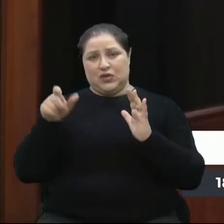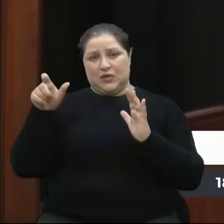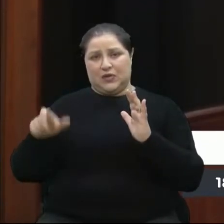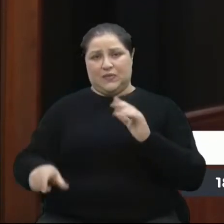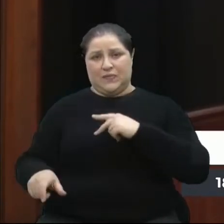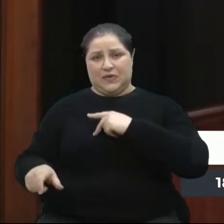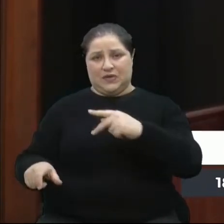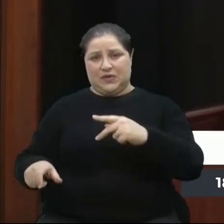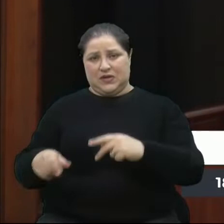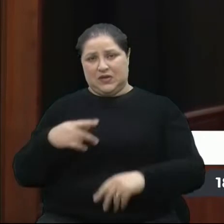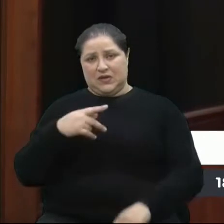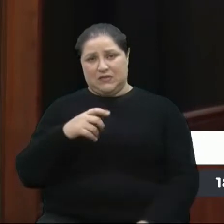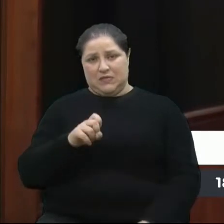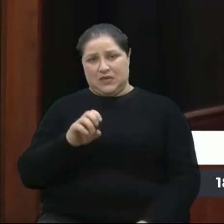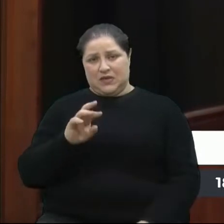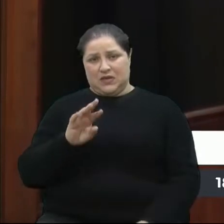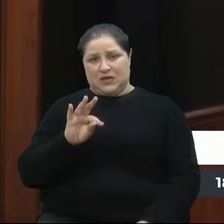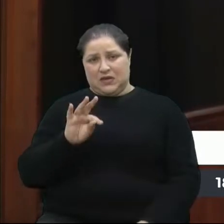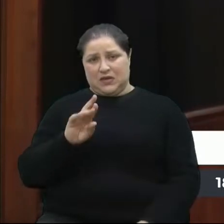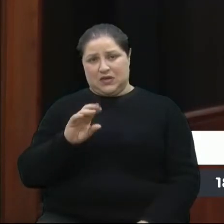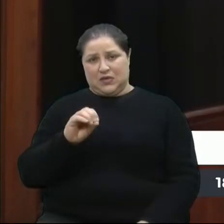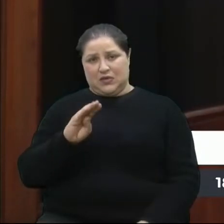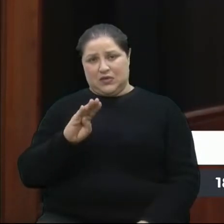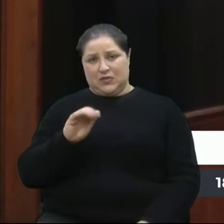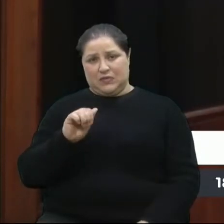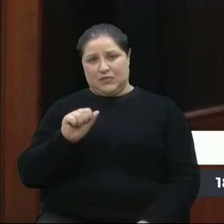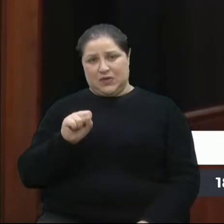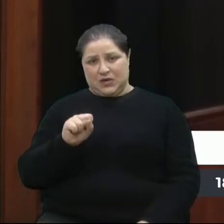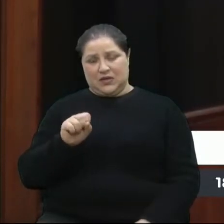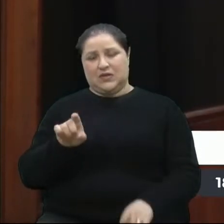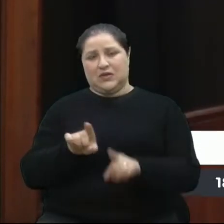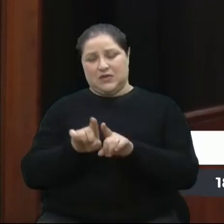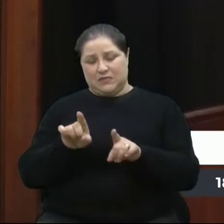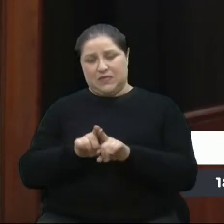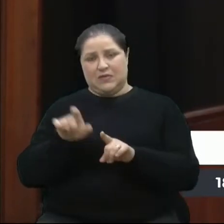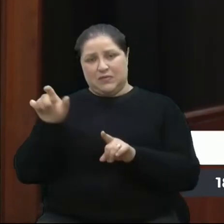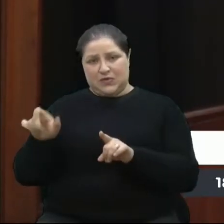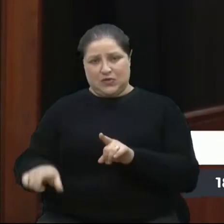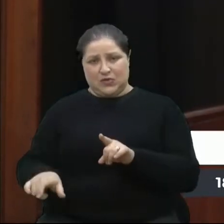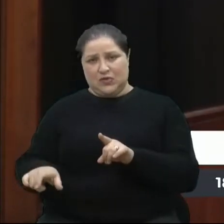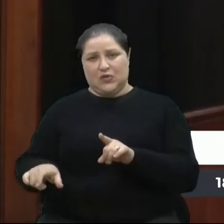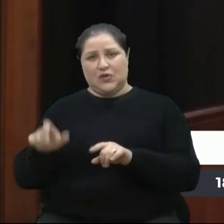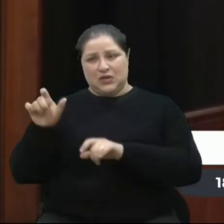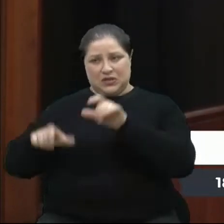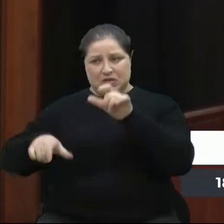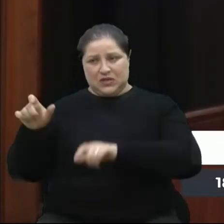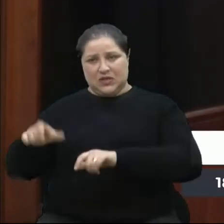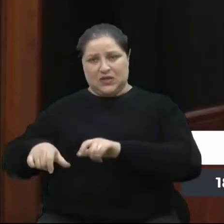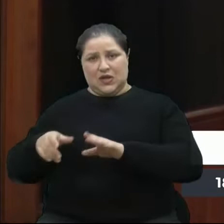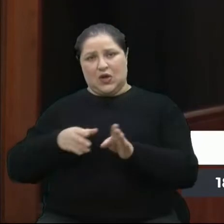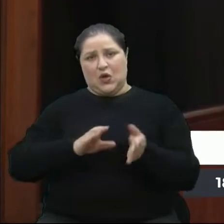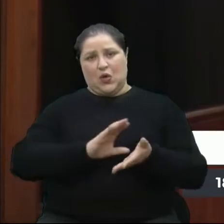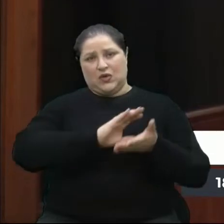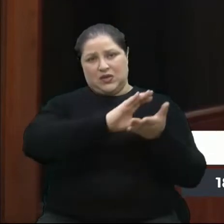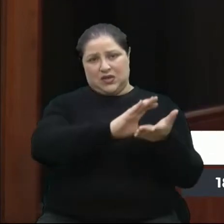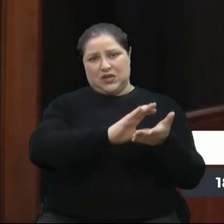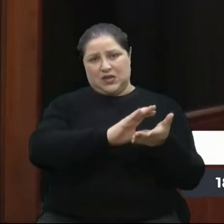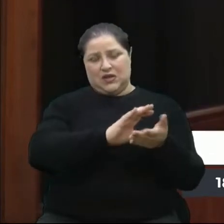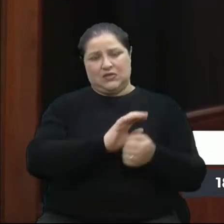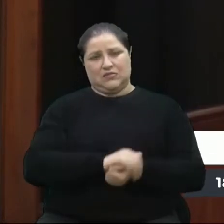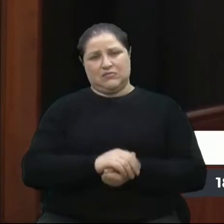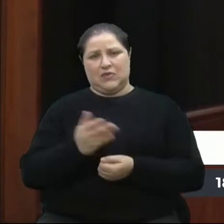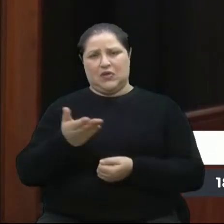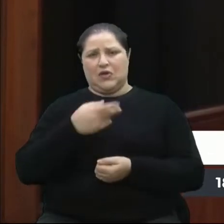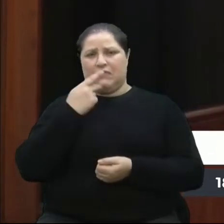Petrobras, os conselheiros, né, do principal conselho dessa estatal, falar numa